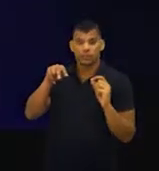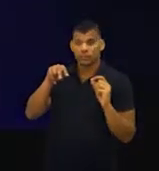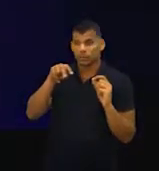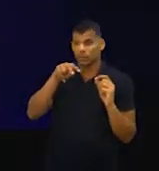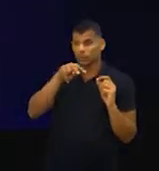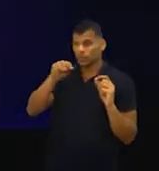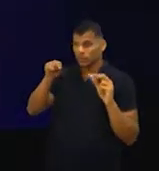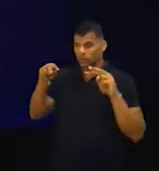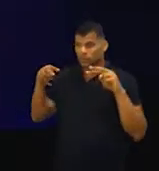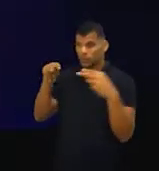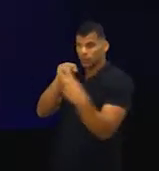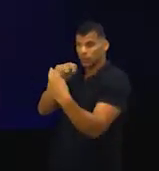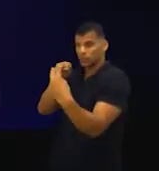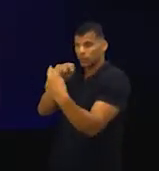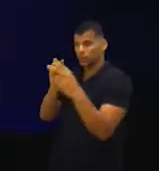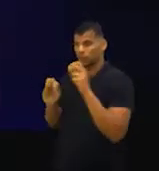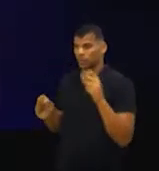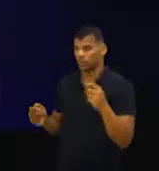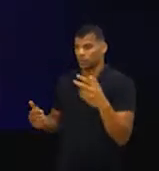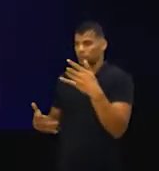minha vida inteira,